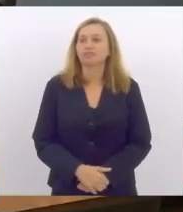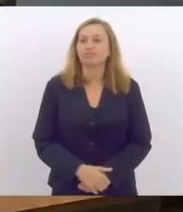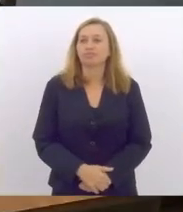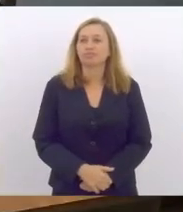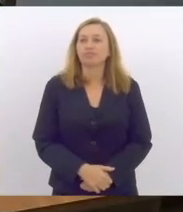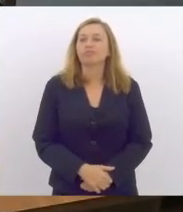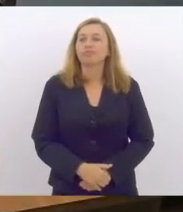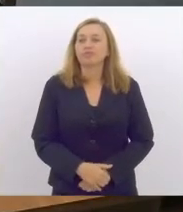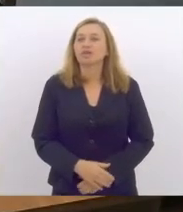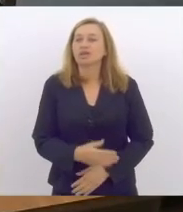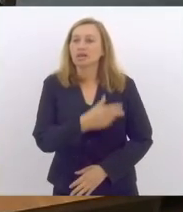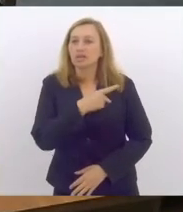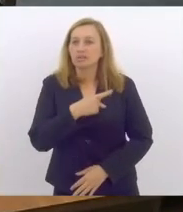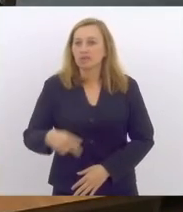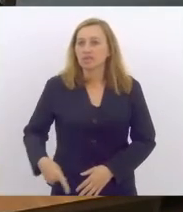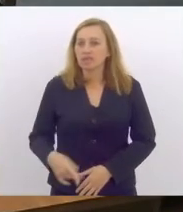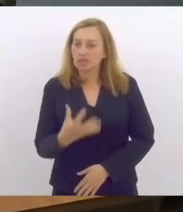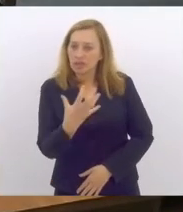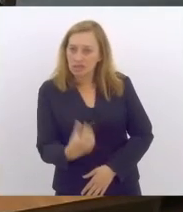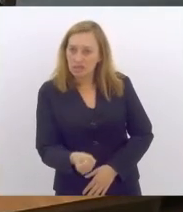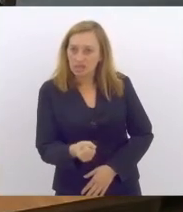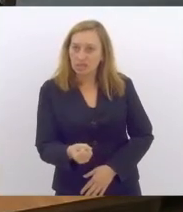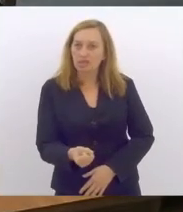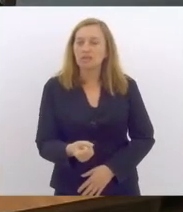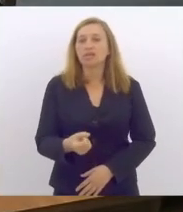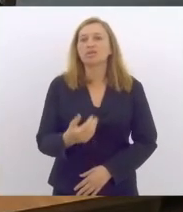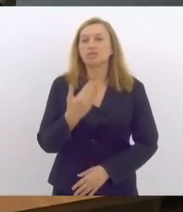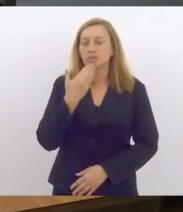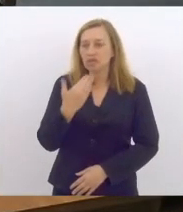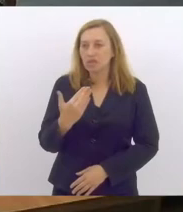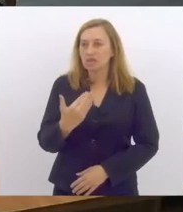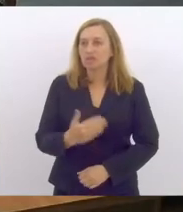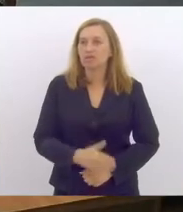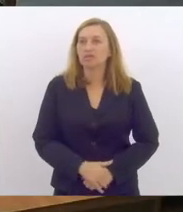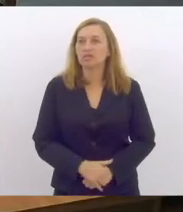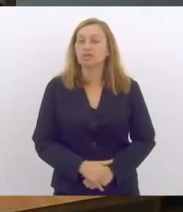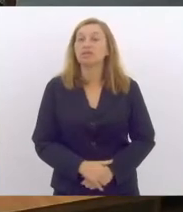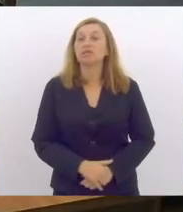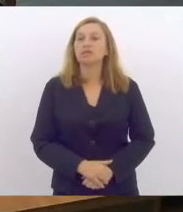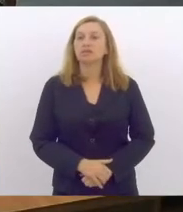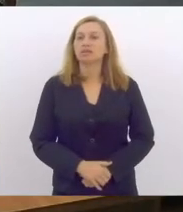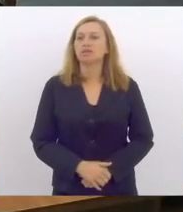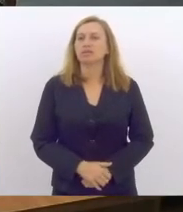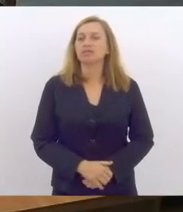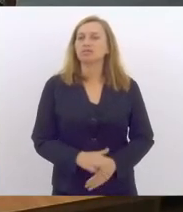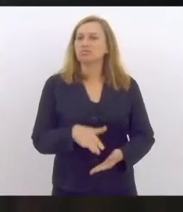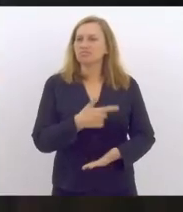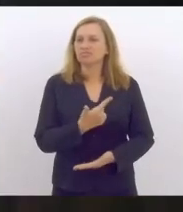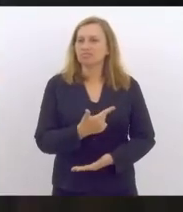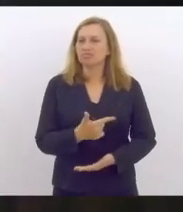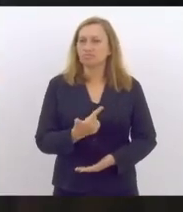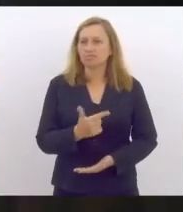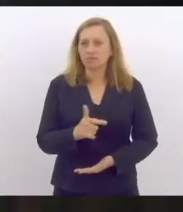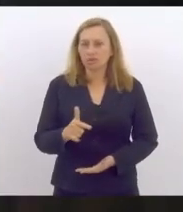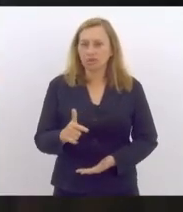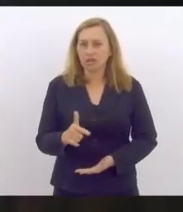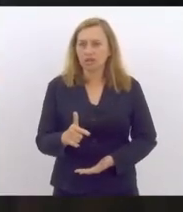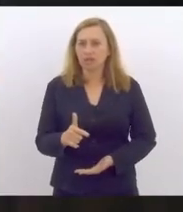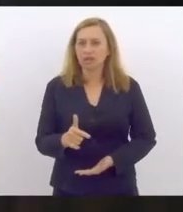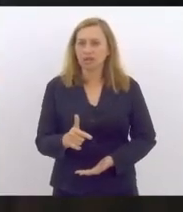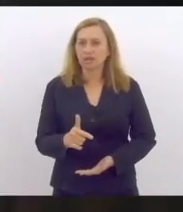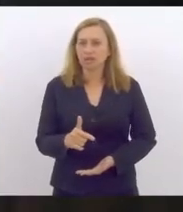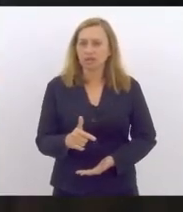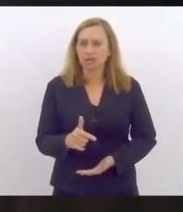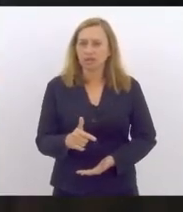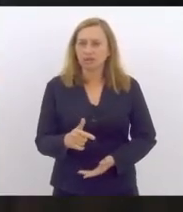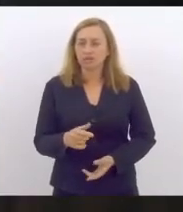A presidência acolhe o parecer de Vossa Excelência. É, sendo assim, não havendo mais